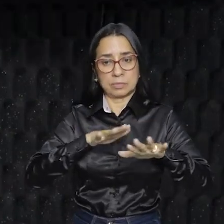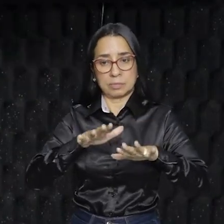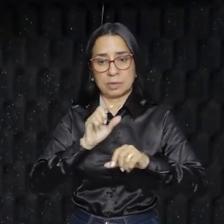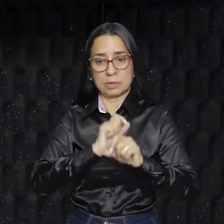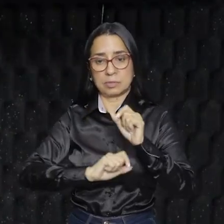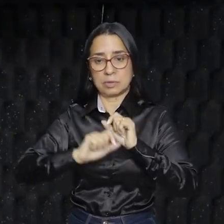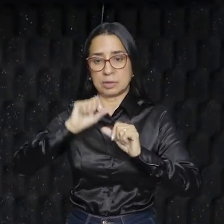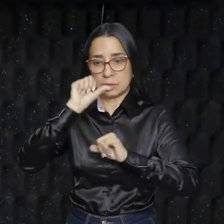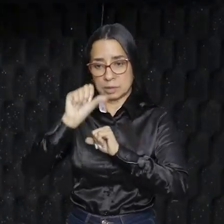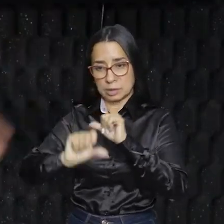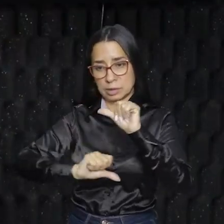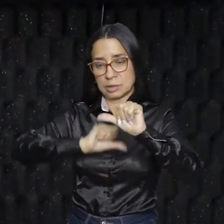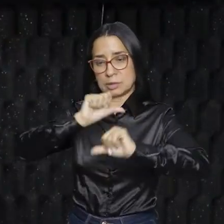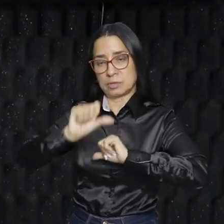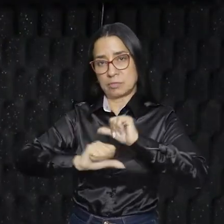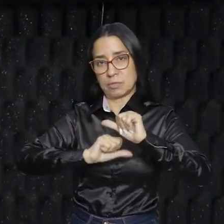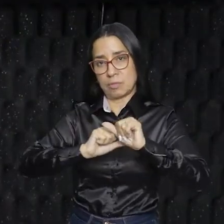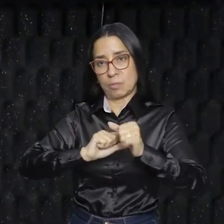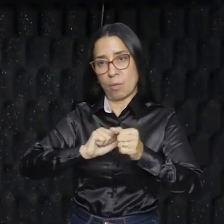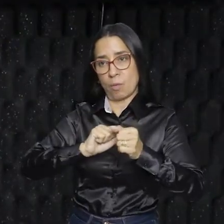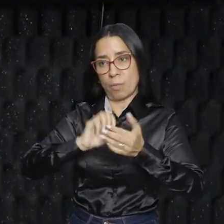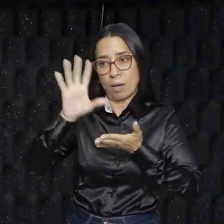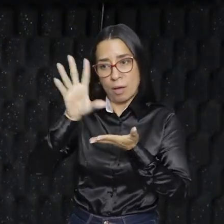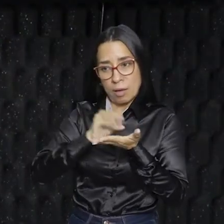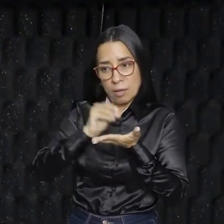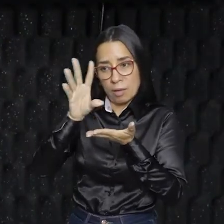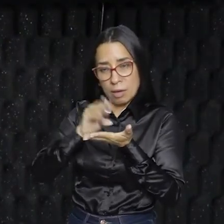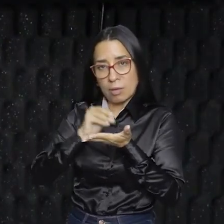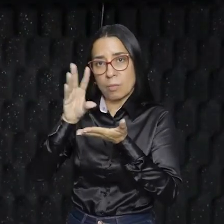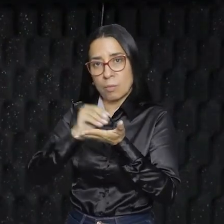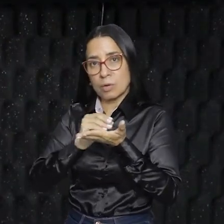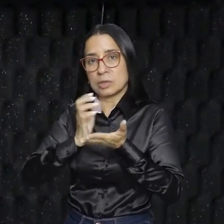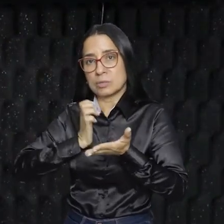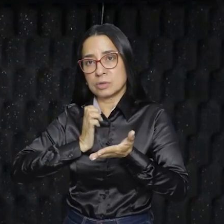que gerou, inclusive, uma acumulação de riqueza para a Europa.